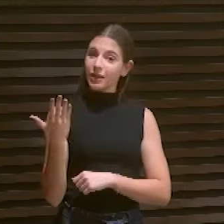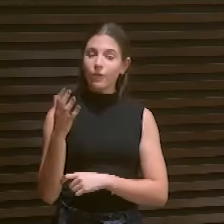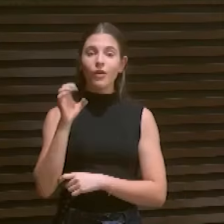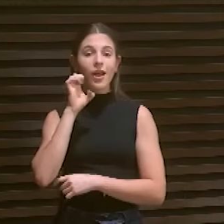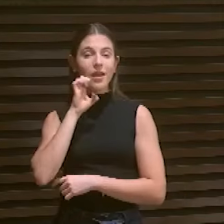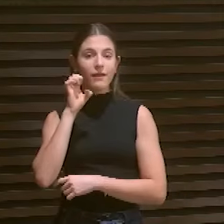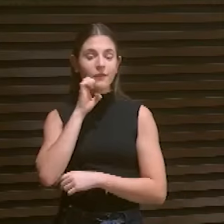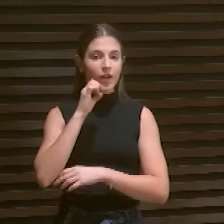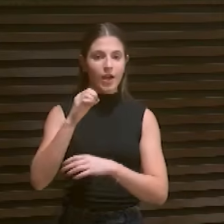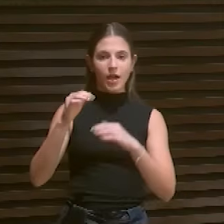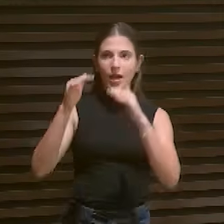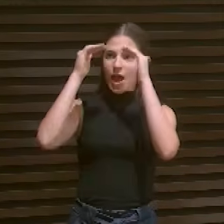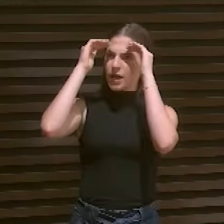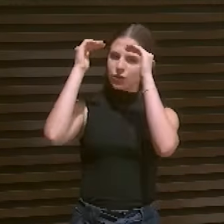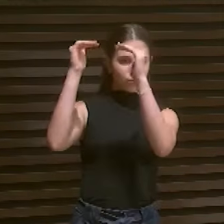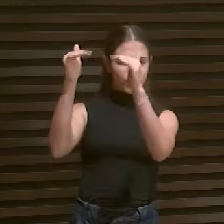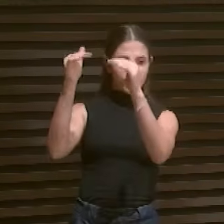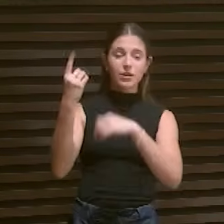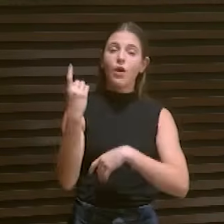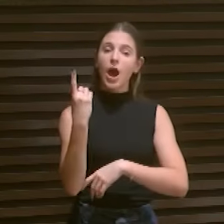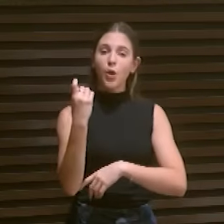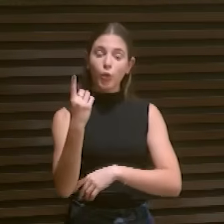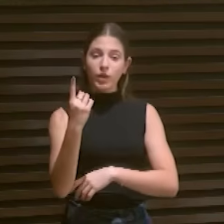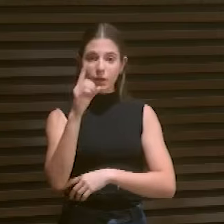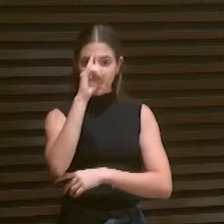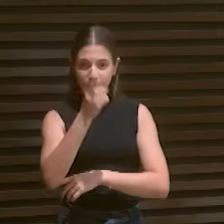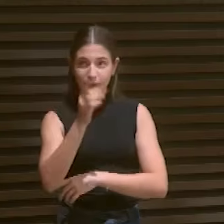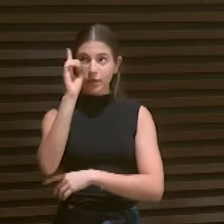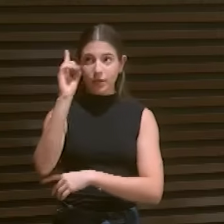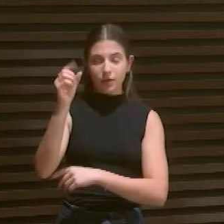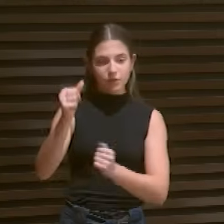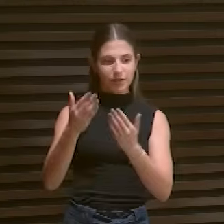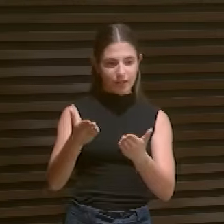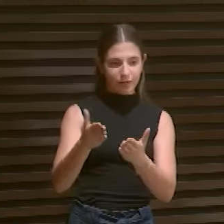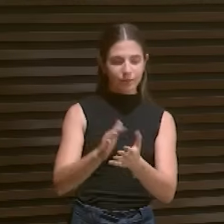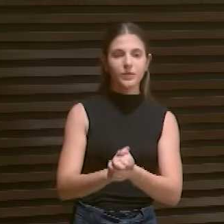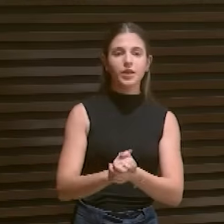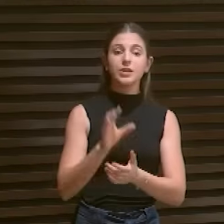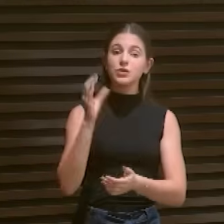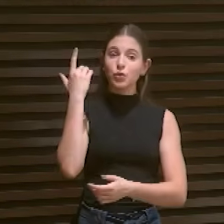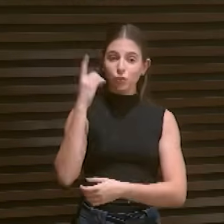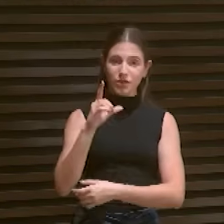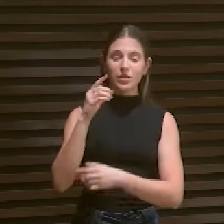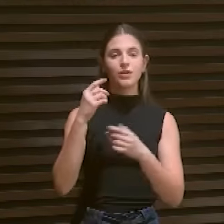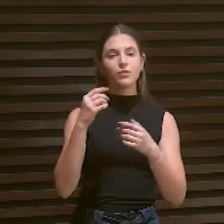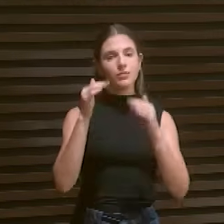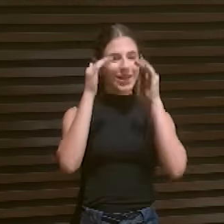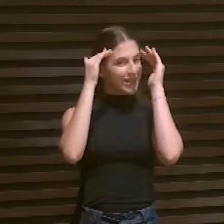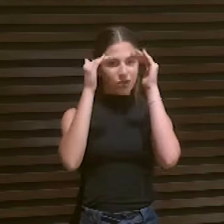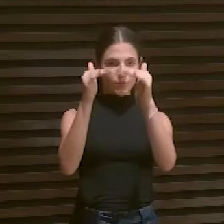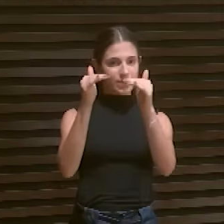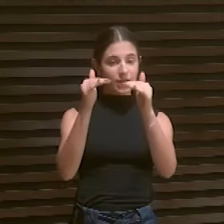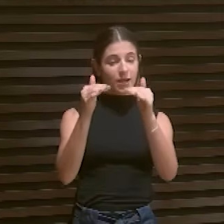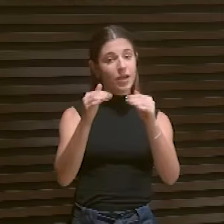para Adão e Eva. A única coisa que ele havia dado. Eles conseguiram desobedecer, e isso veio por meio dos olhos.